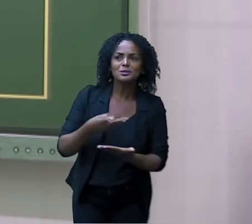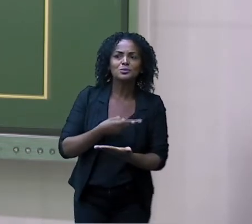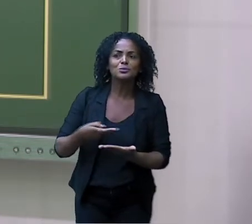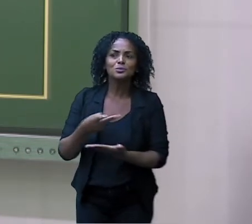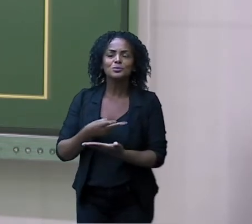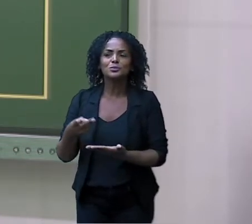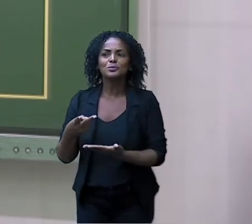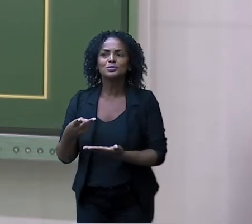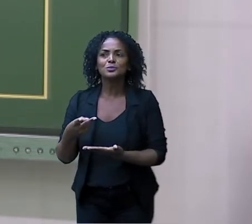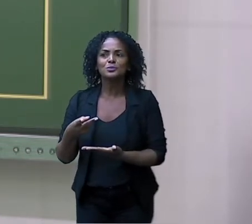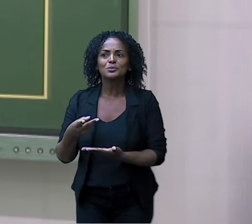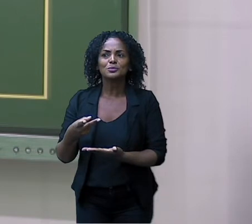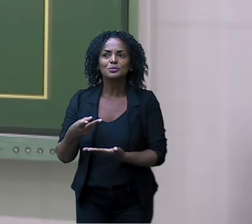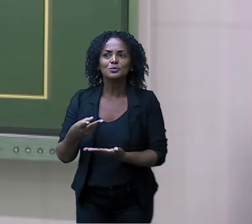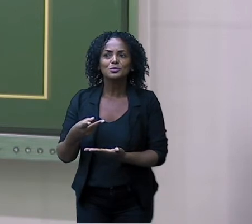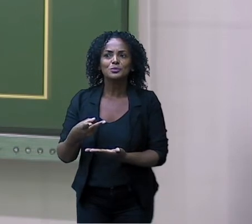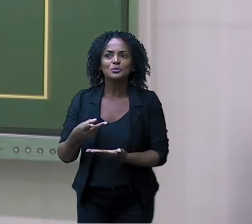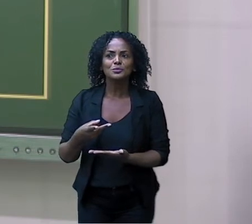Duck.